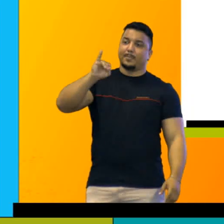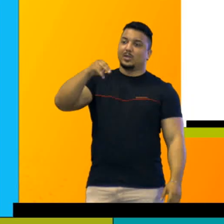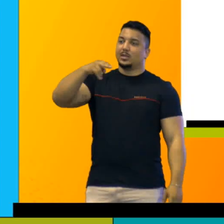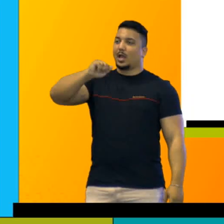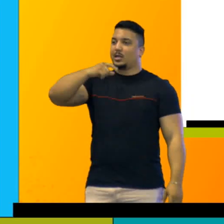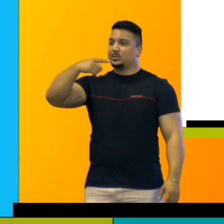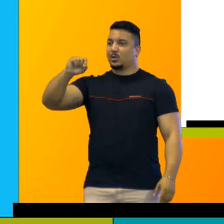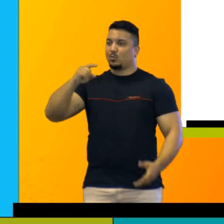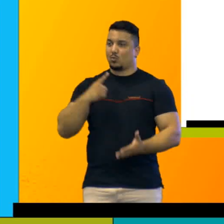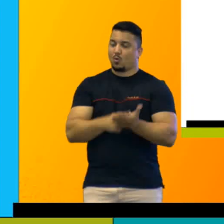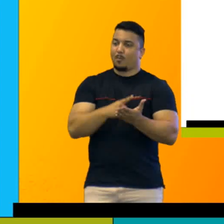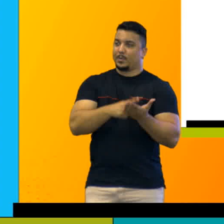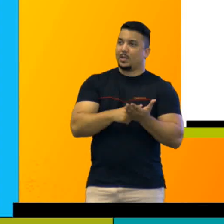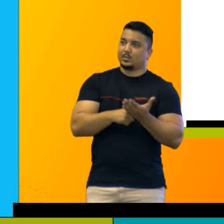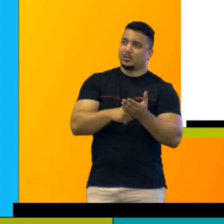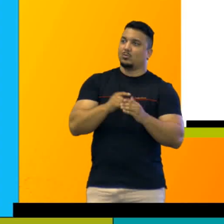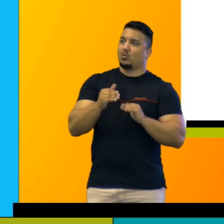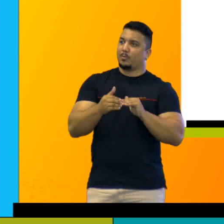combinação.